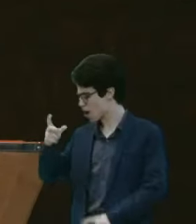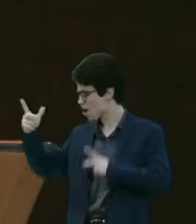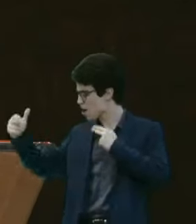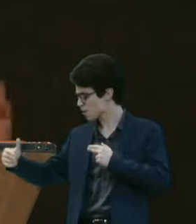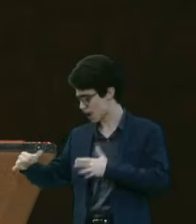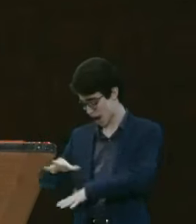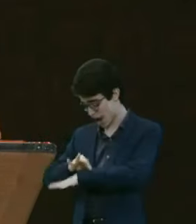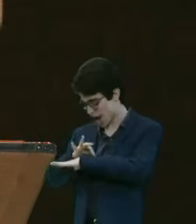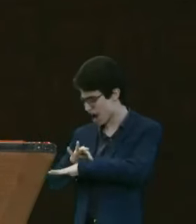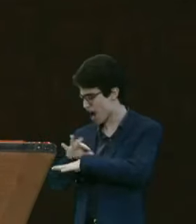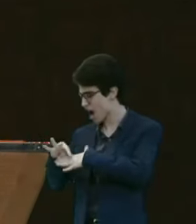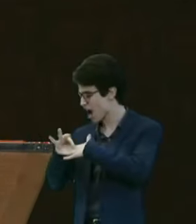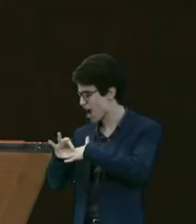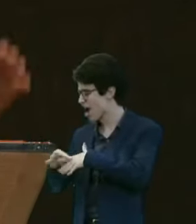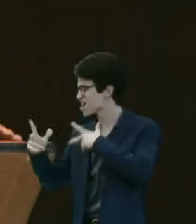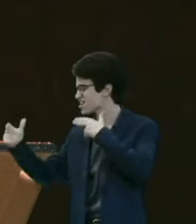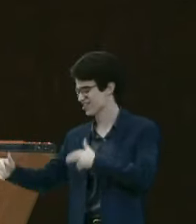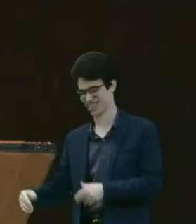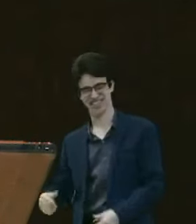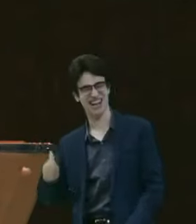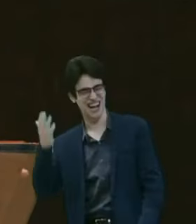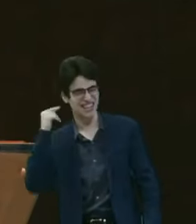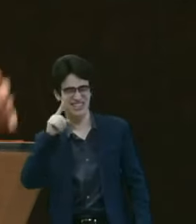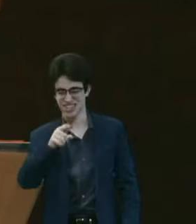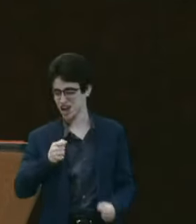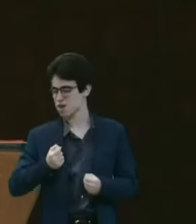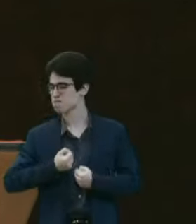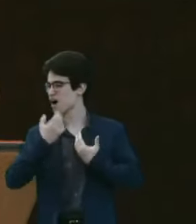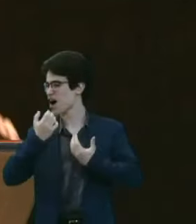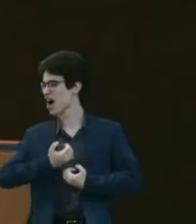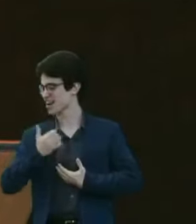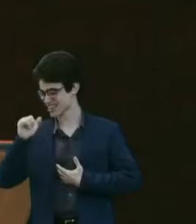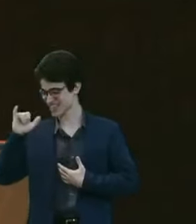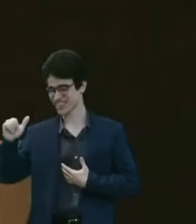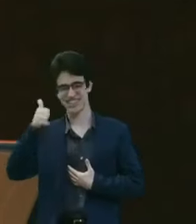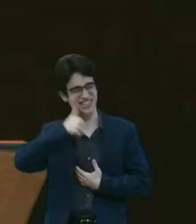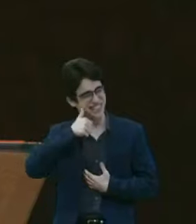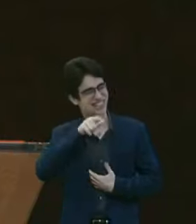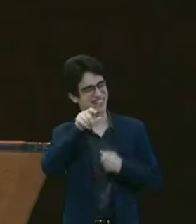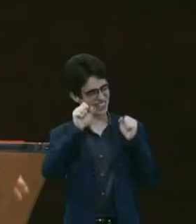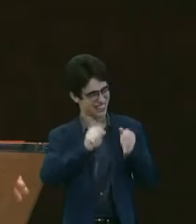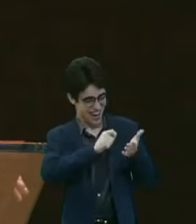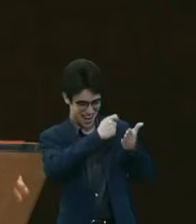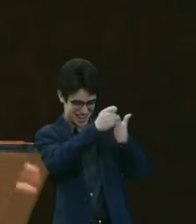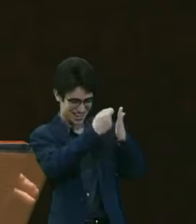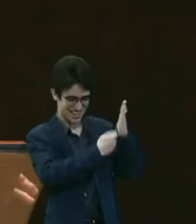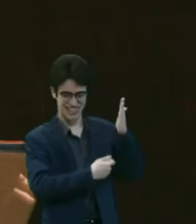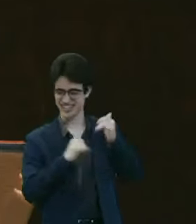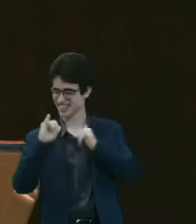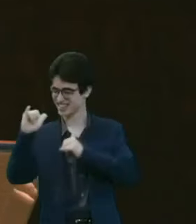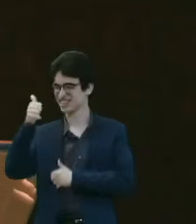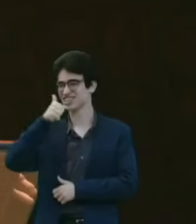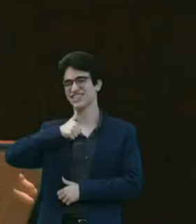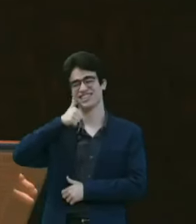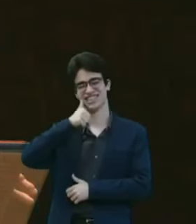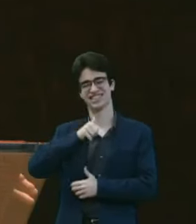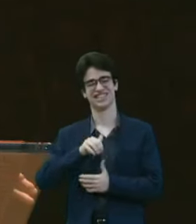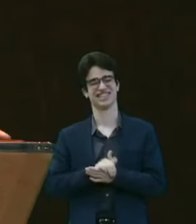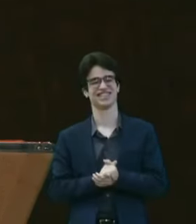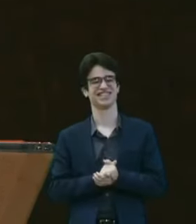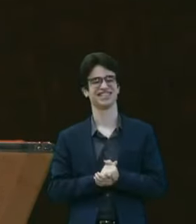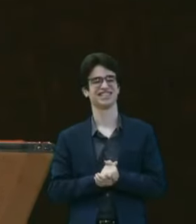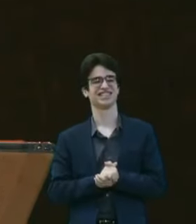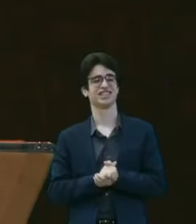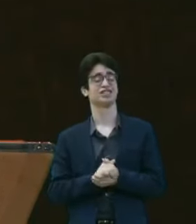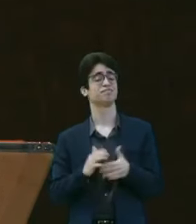da minha carne. Faz tempo que você não faz poesia para tua mulher, aproveita hoje, deixa um recadinho para ela. E